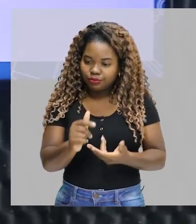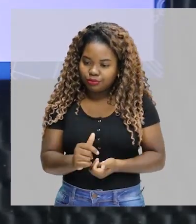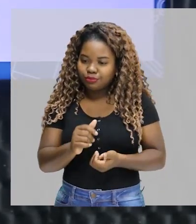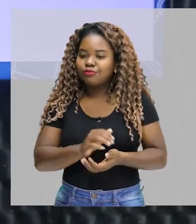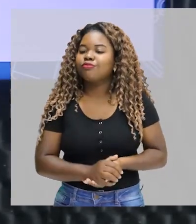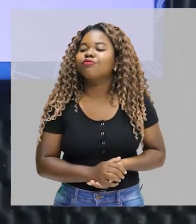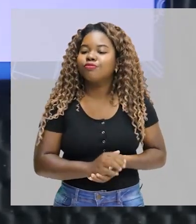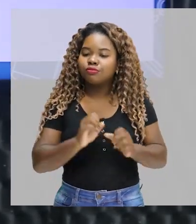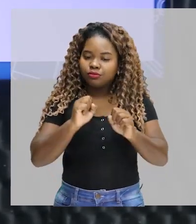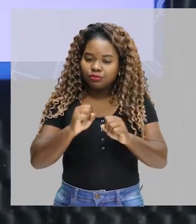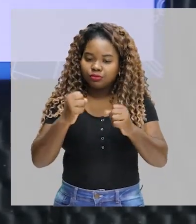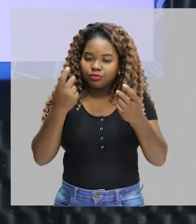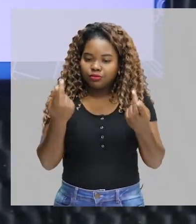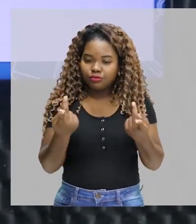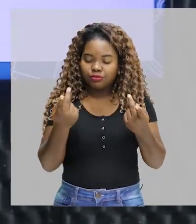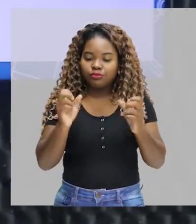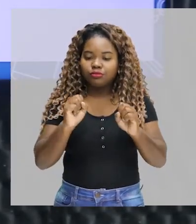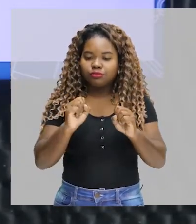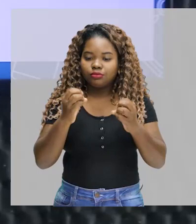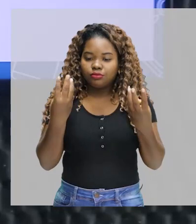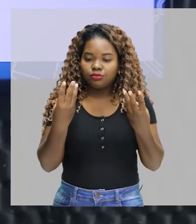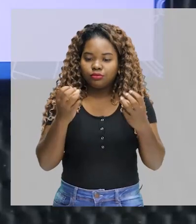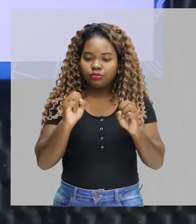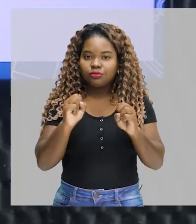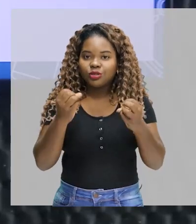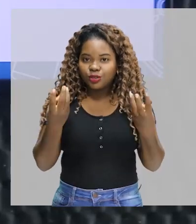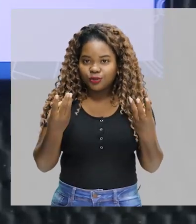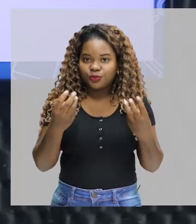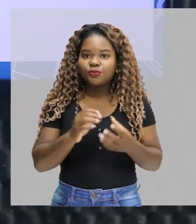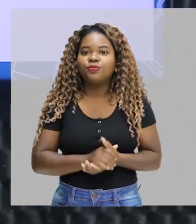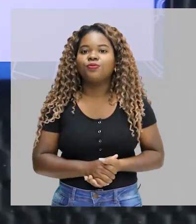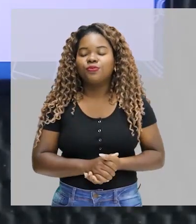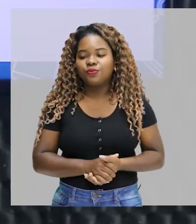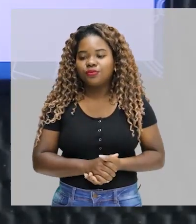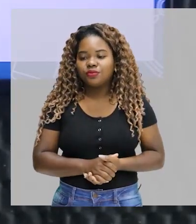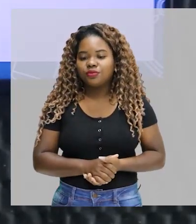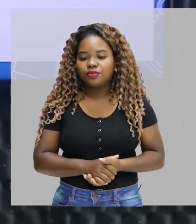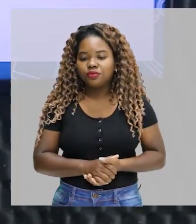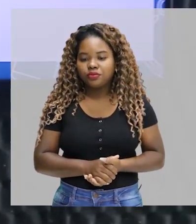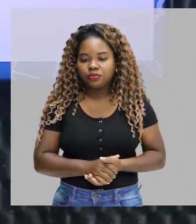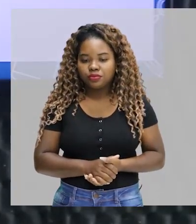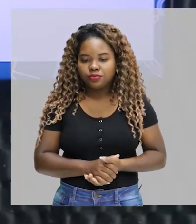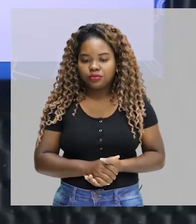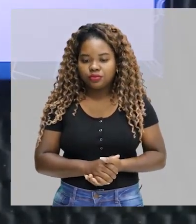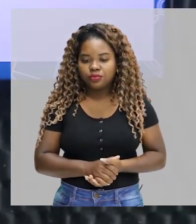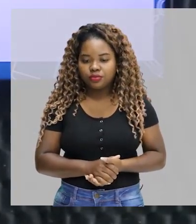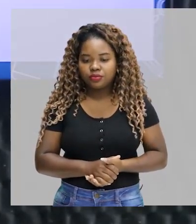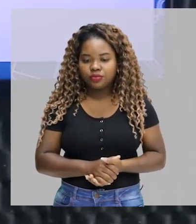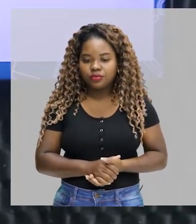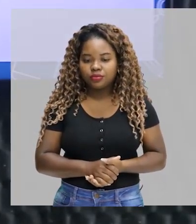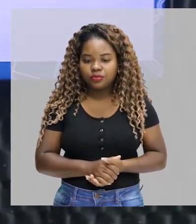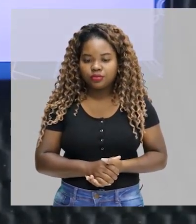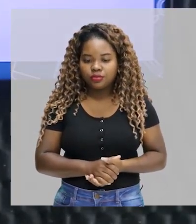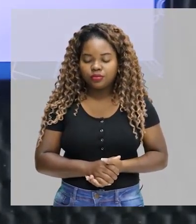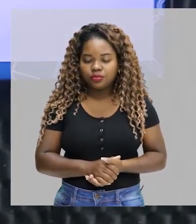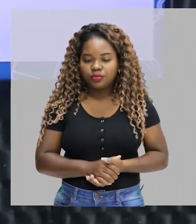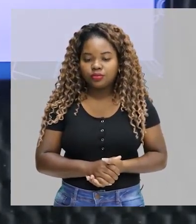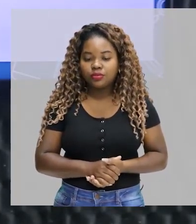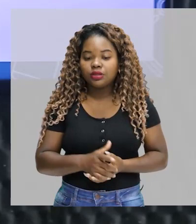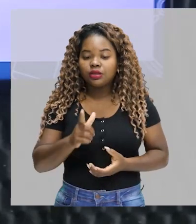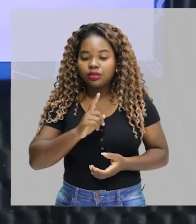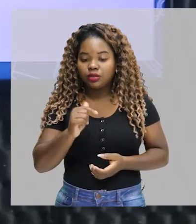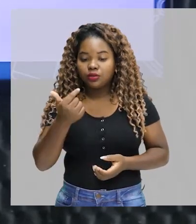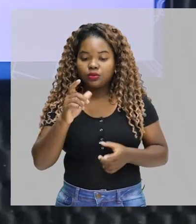Para desempenhar a sua atividade em shows. His mother is tall. A